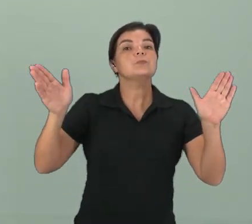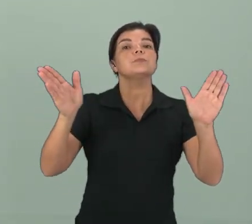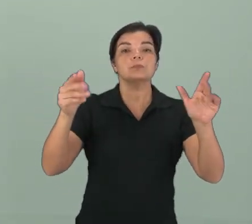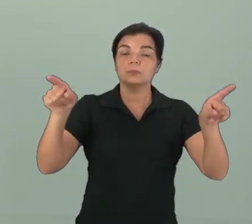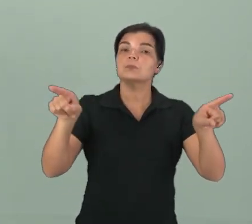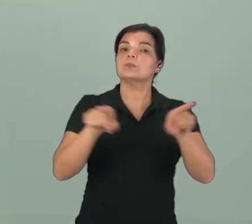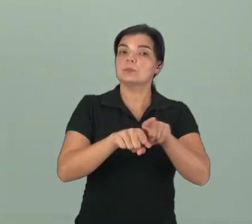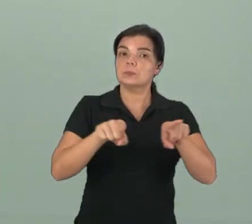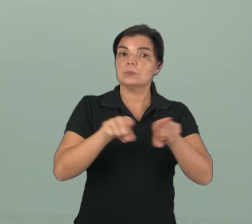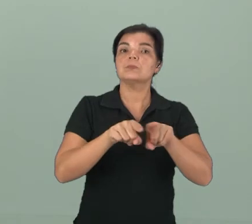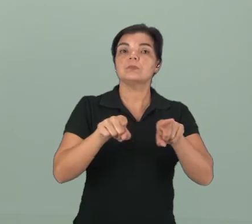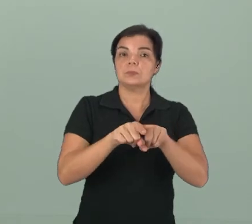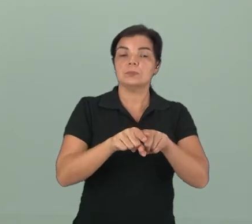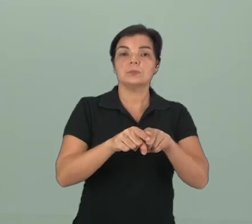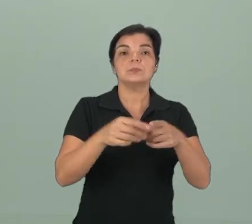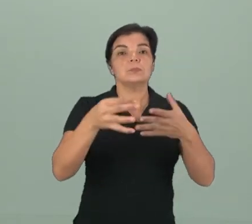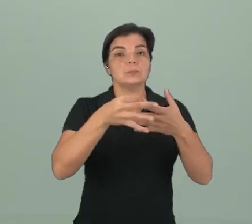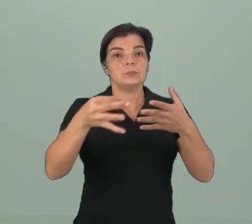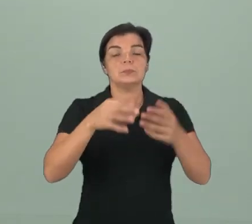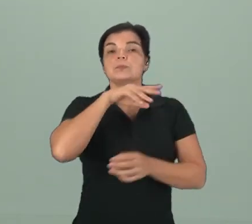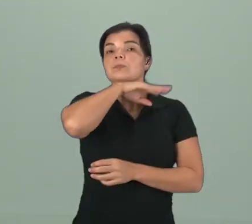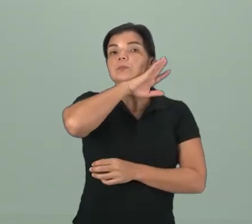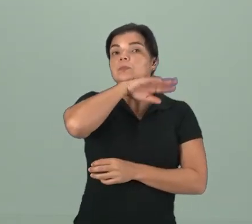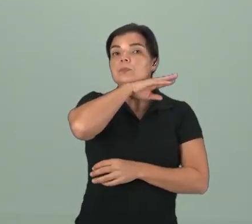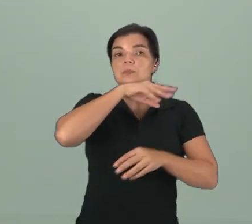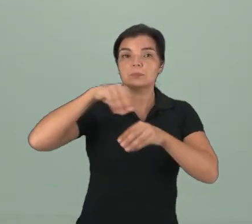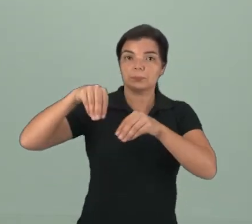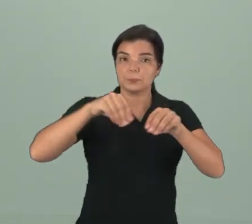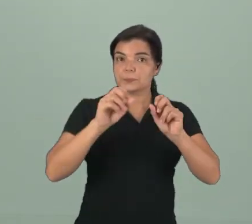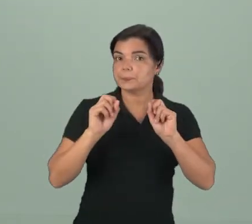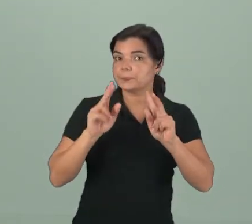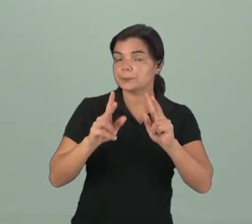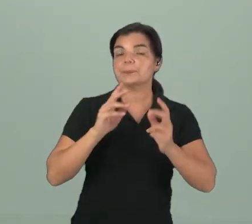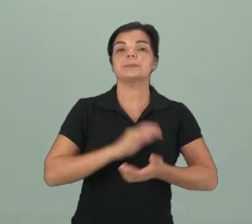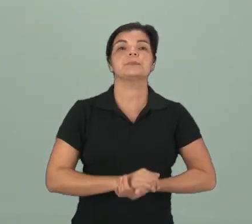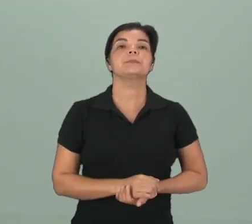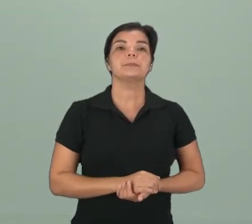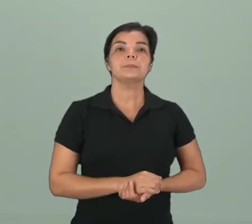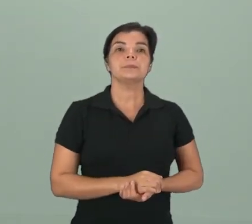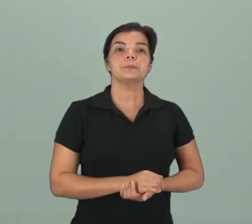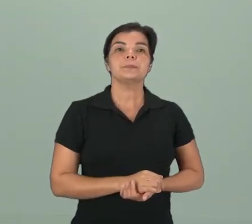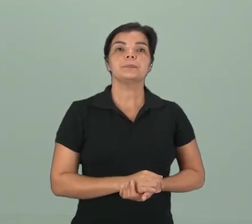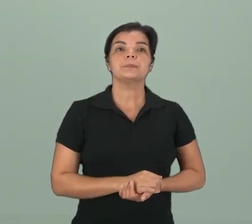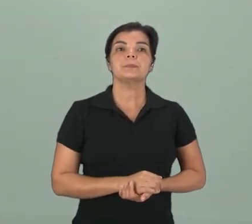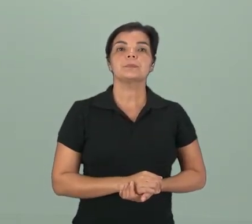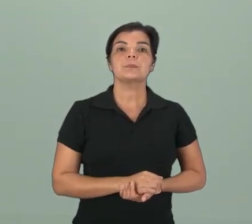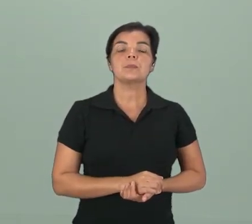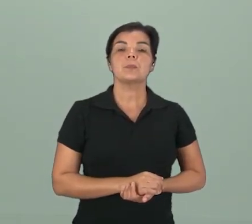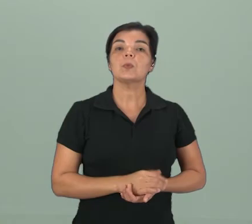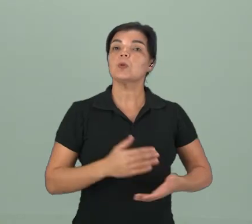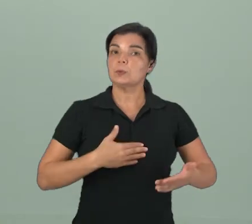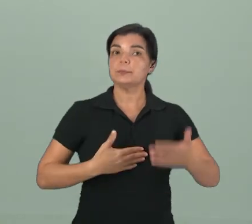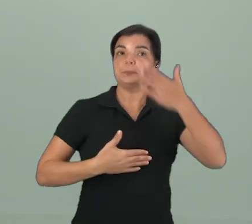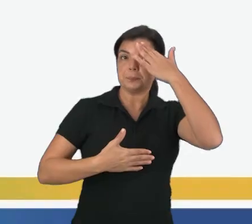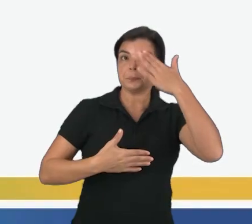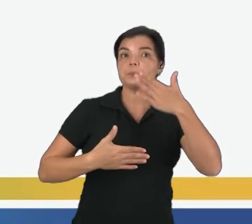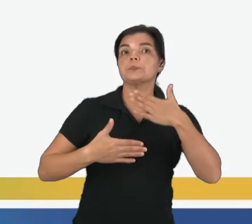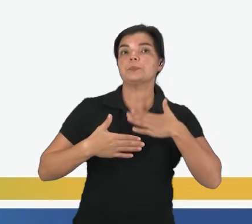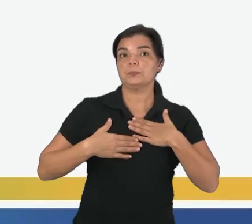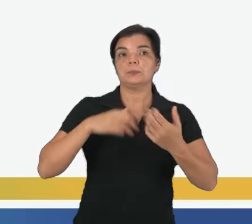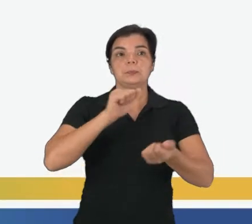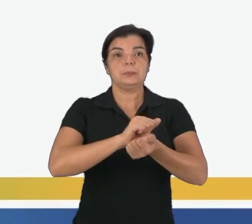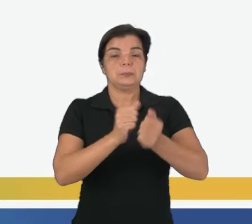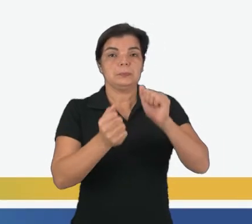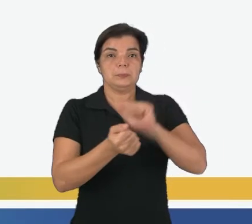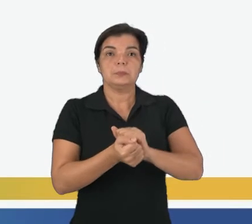também classificados como animais terrestres, ok? Muito bem, vamos lá então. Os seus corpos, eles